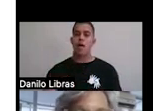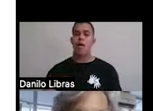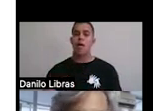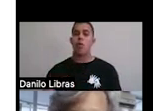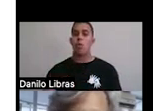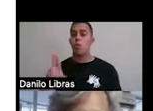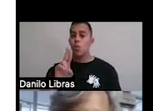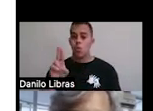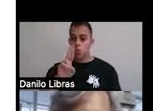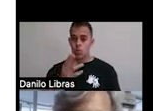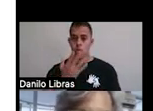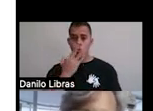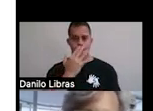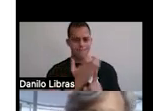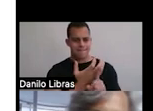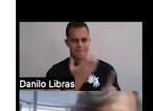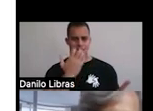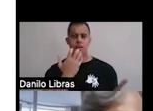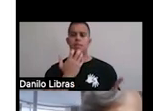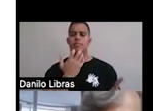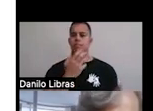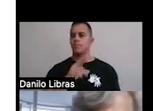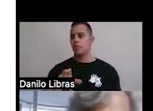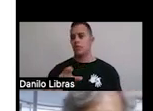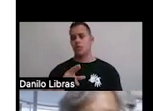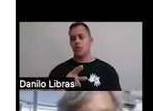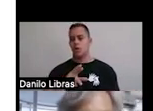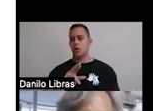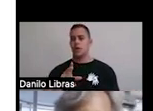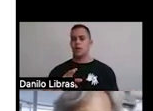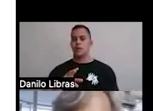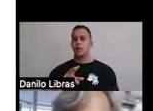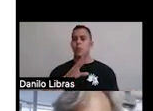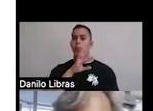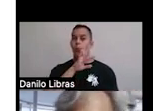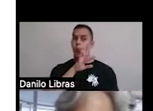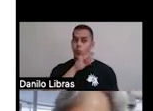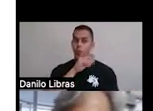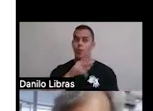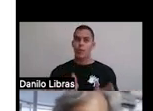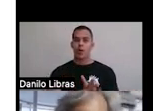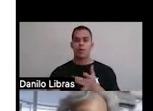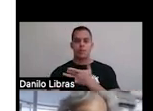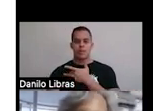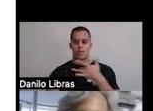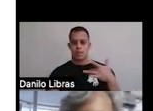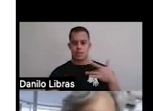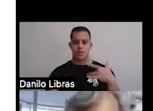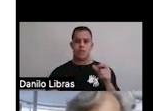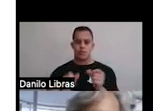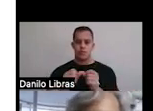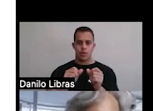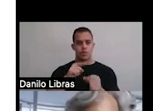marcações fluorescentes, que já não são tão ruins para a saúde de quem está fazendo esse